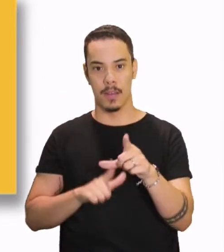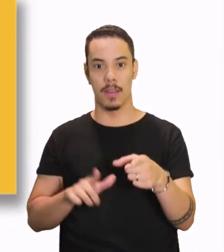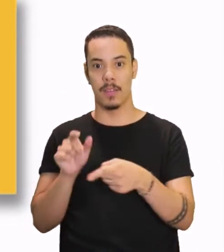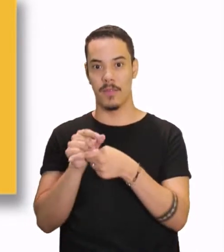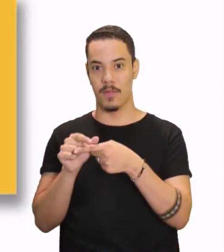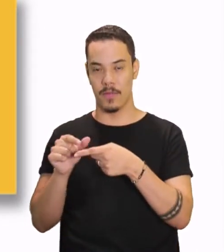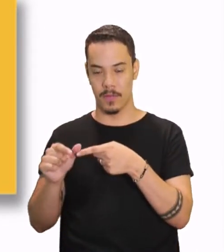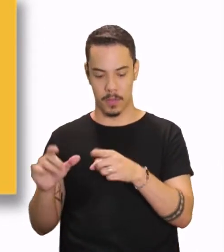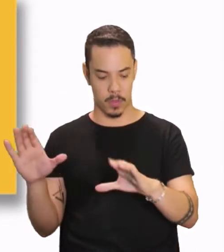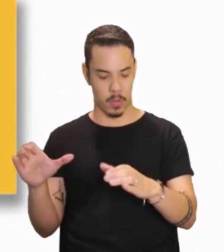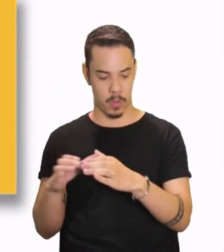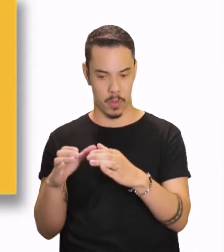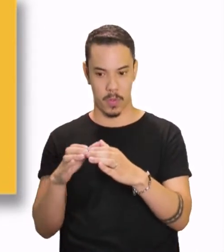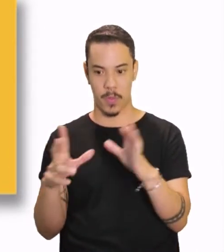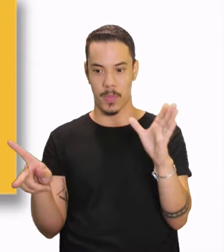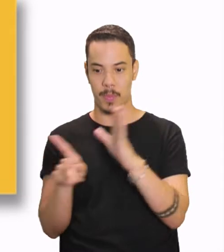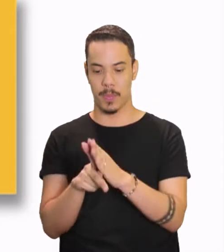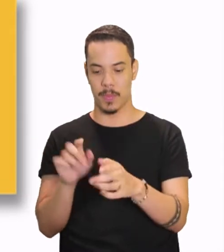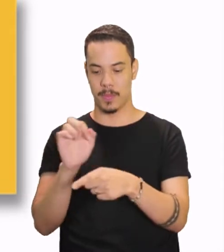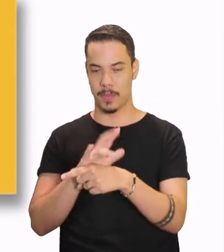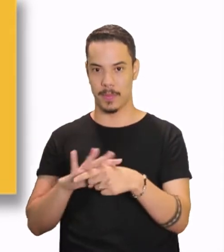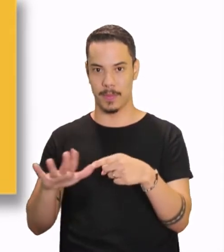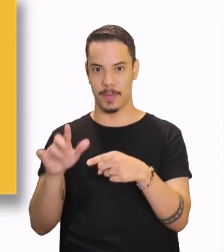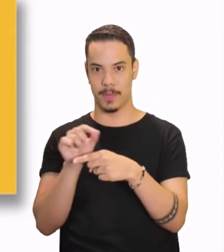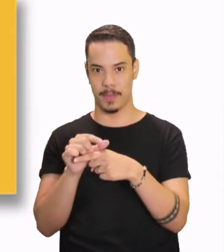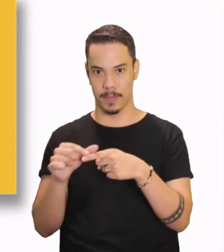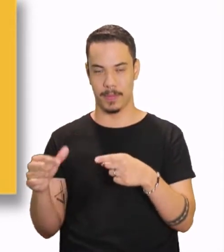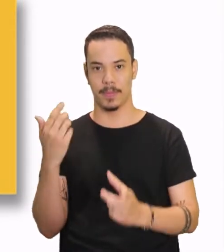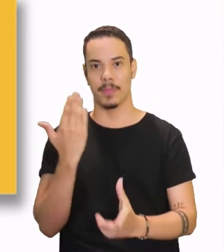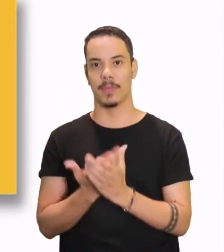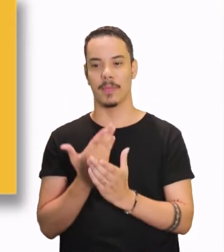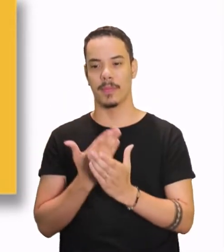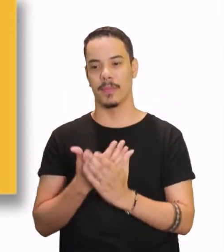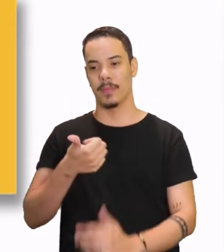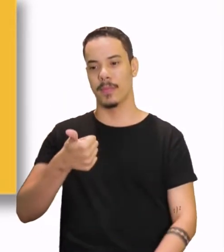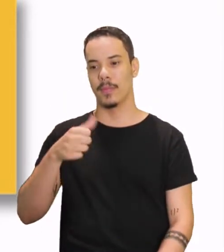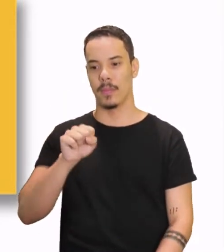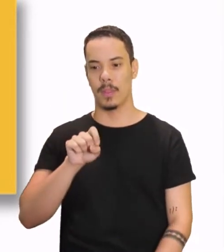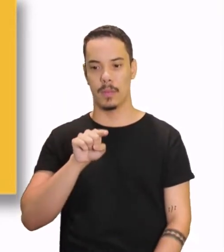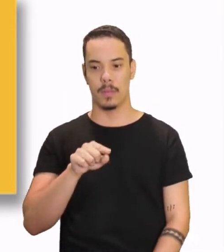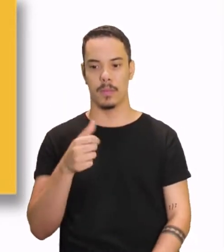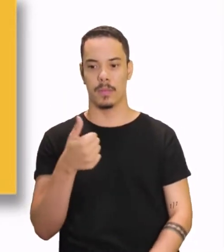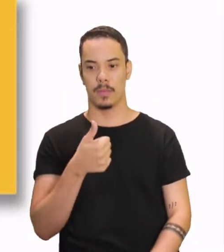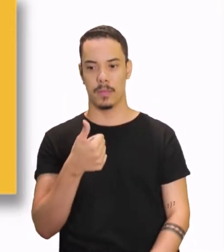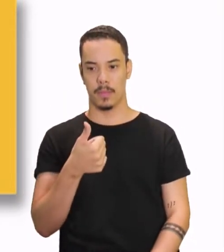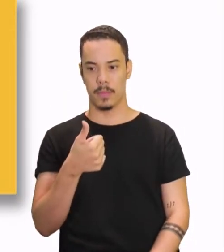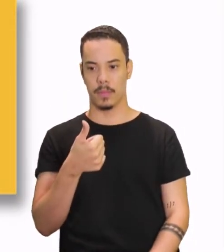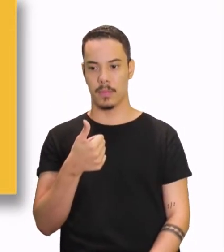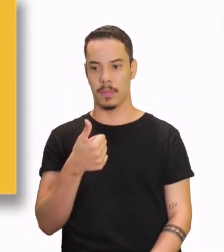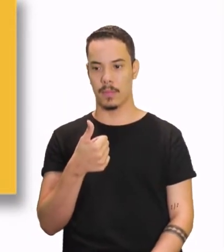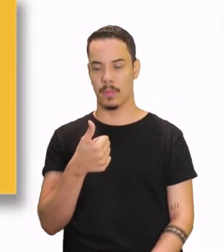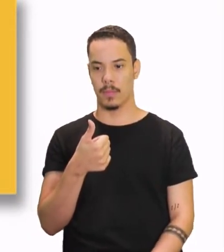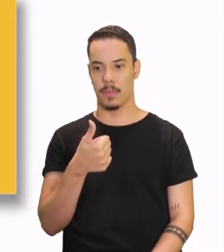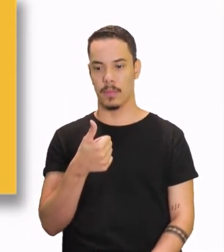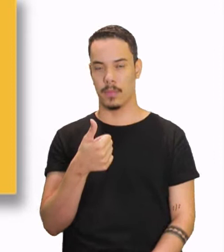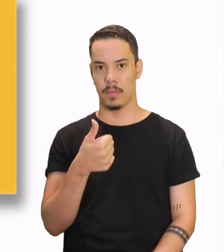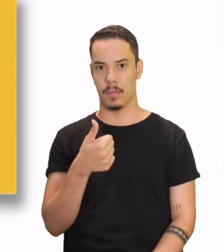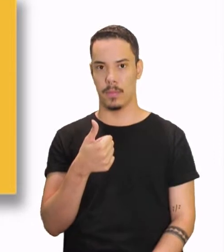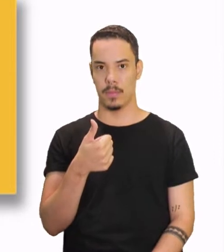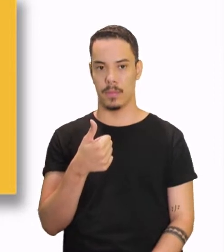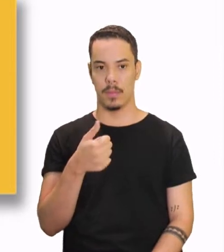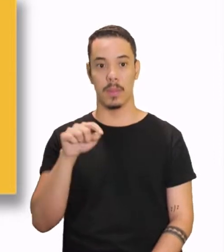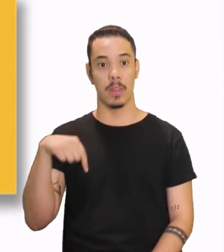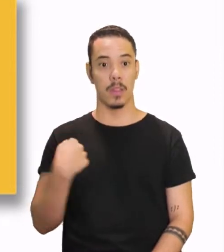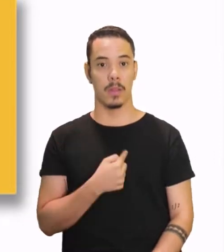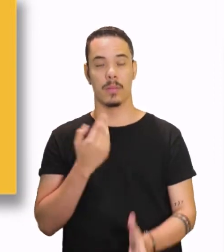aí. Grupos fonéticos, aula 18.1. Aqui nós vamos estudar divisões da